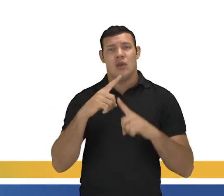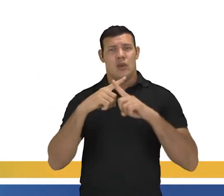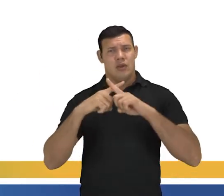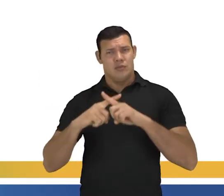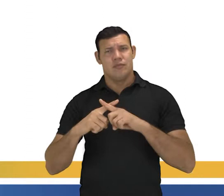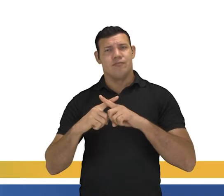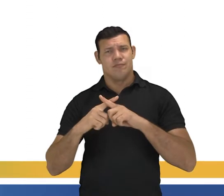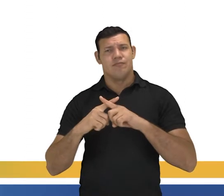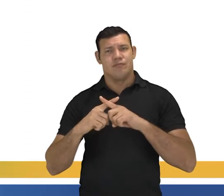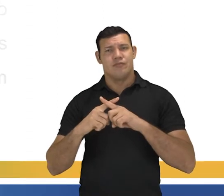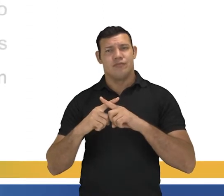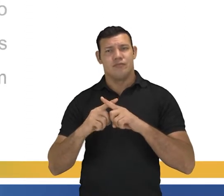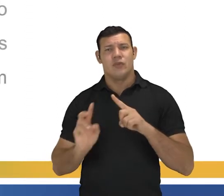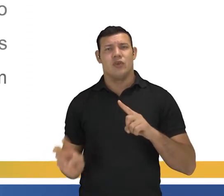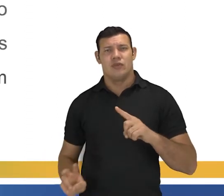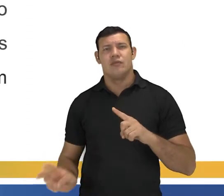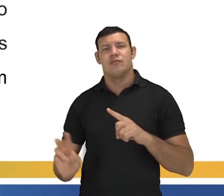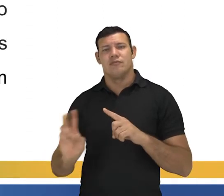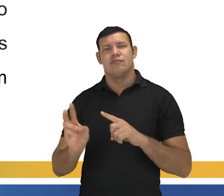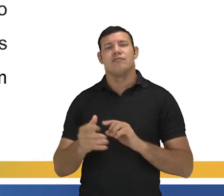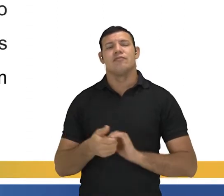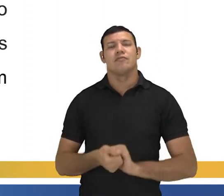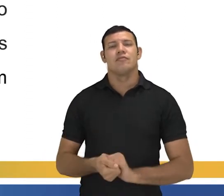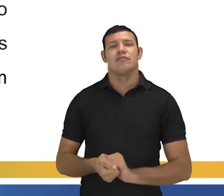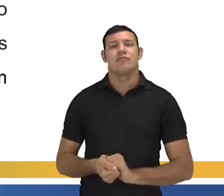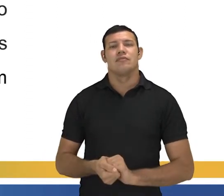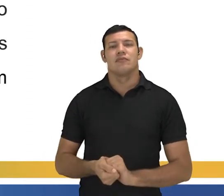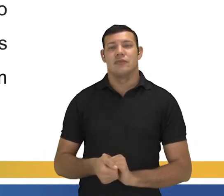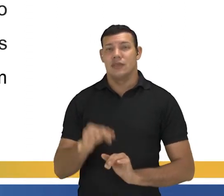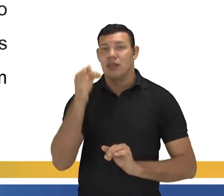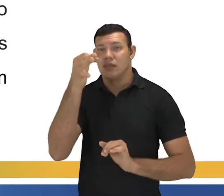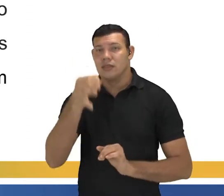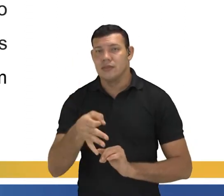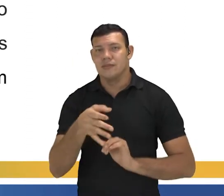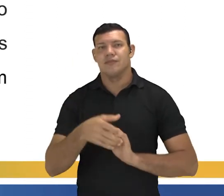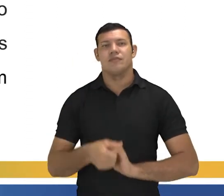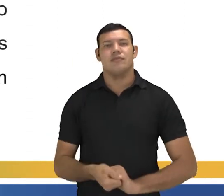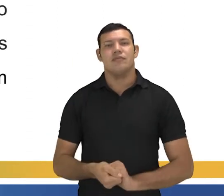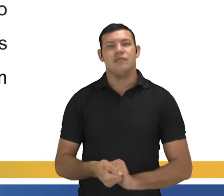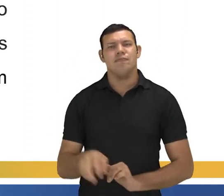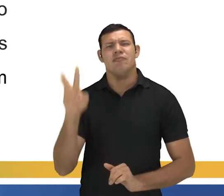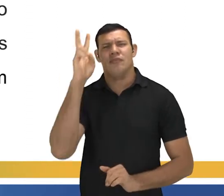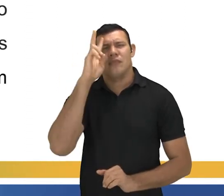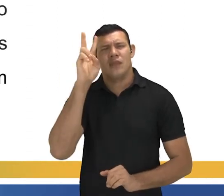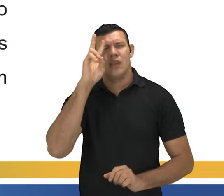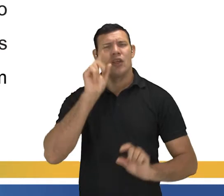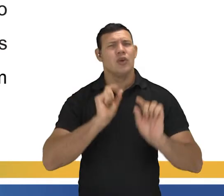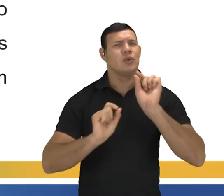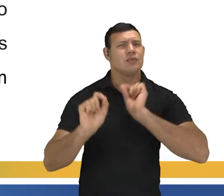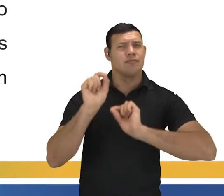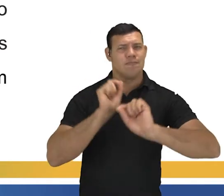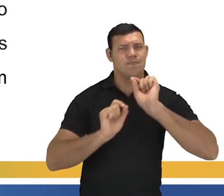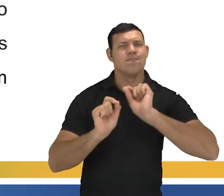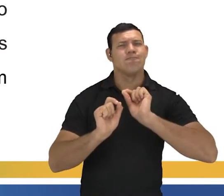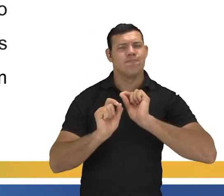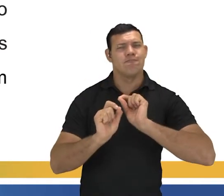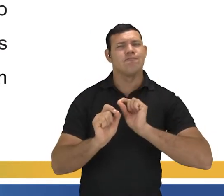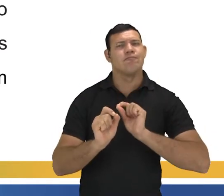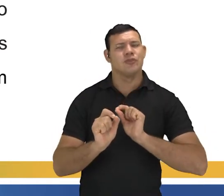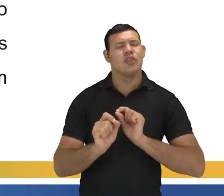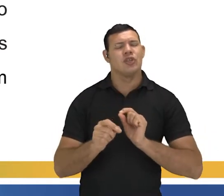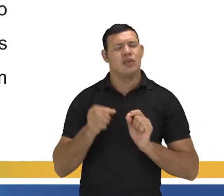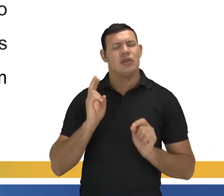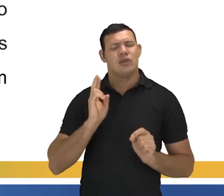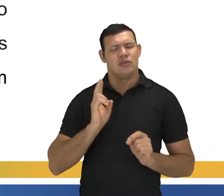do resistor, que aí vocês vão obter também o valor do REC, certo? Lembrando que nós sempre vamos